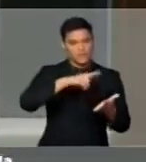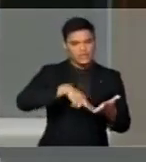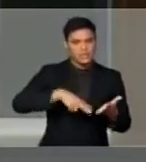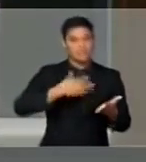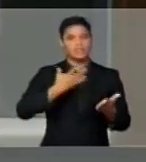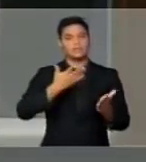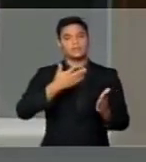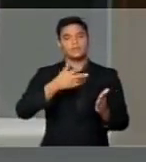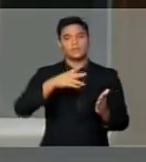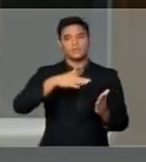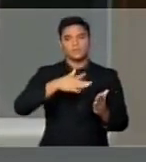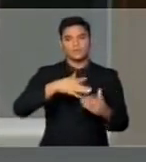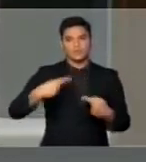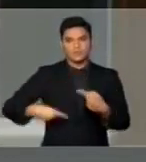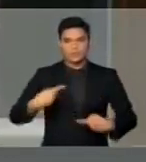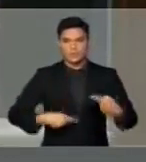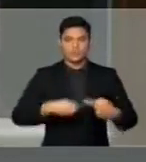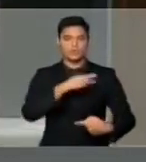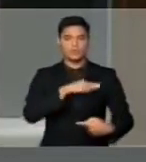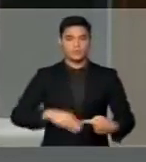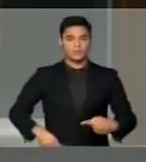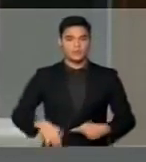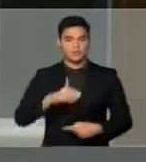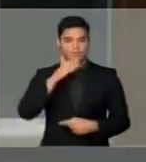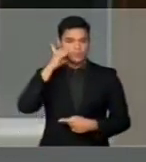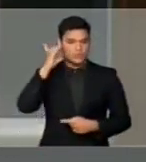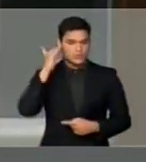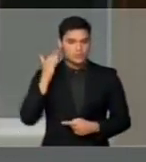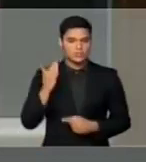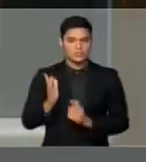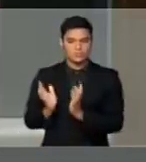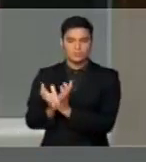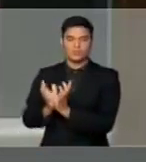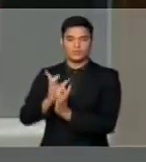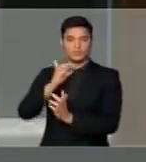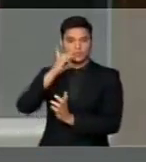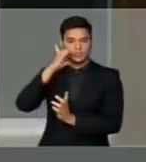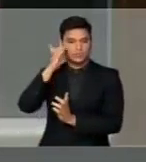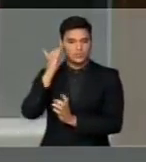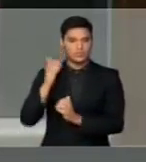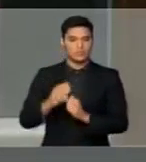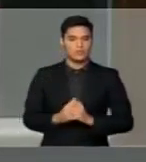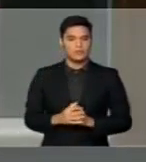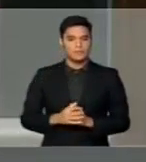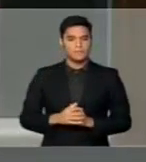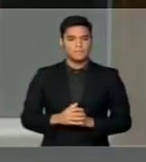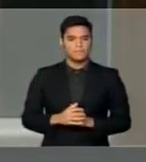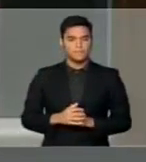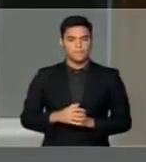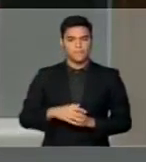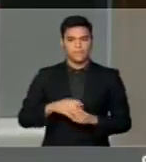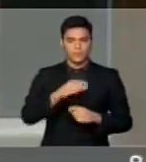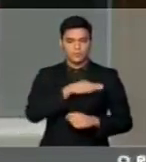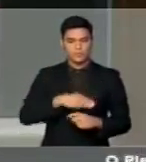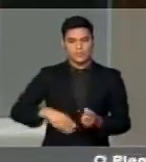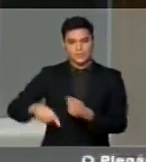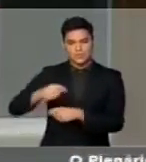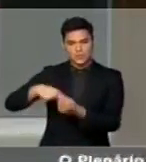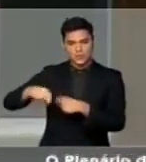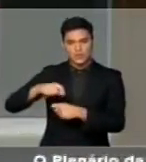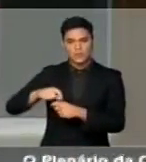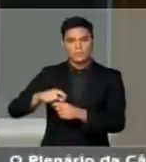pelos ministros do governo Dilma, os ministros da economia, que perenizam a lógica